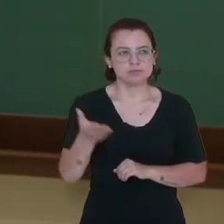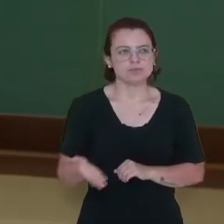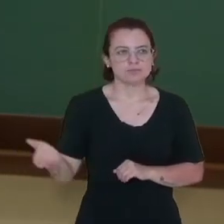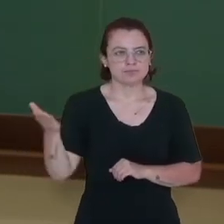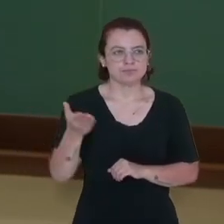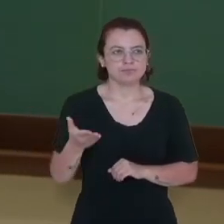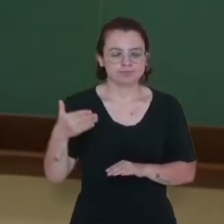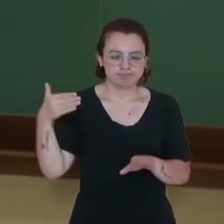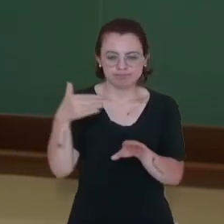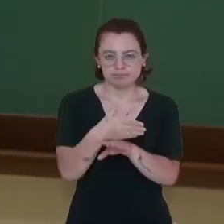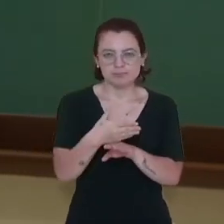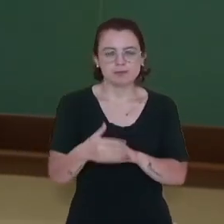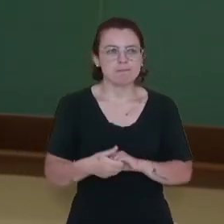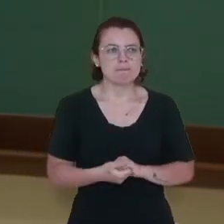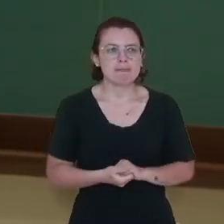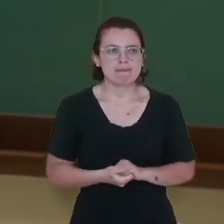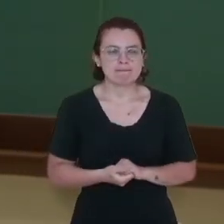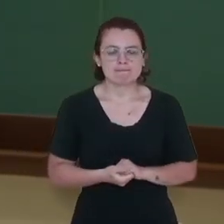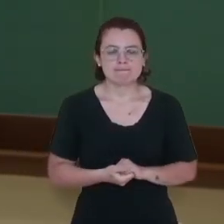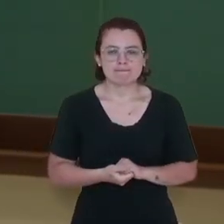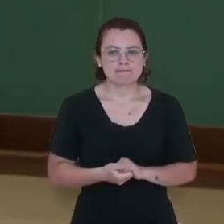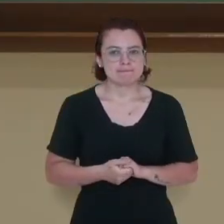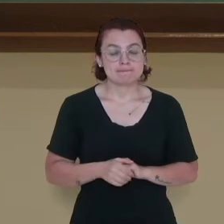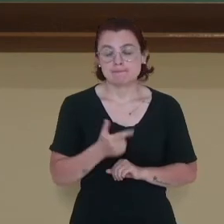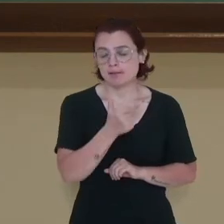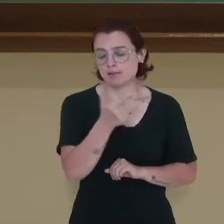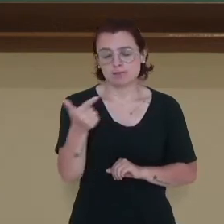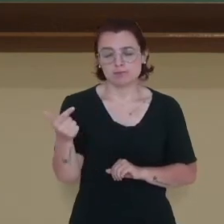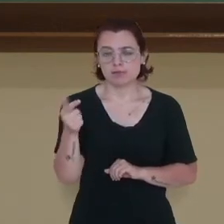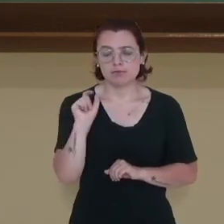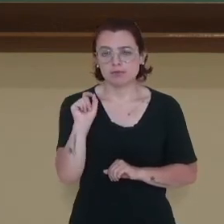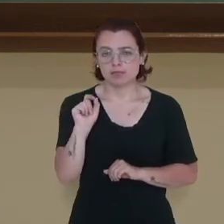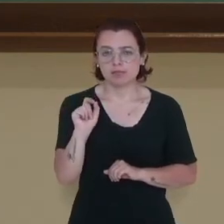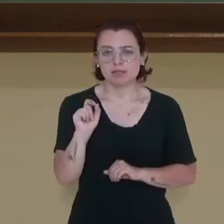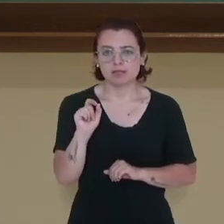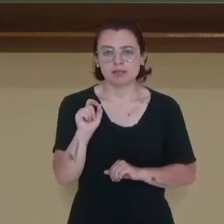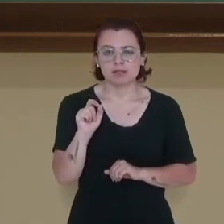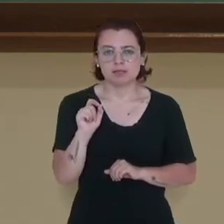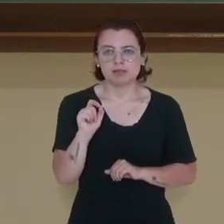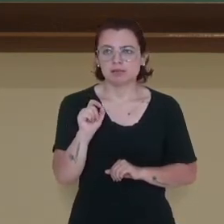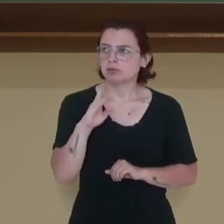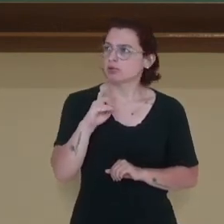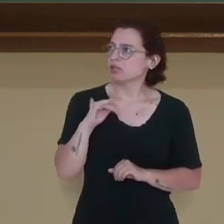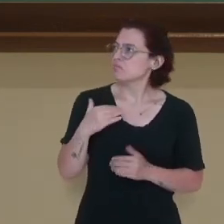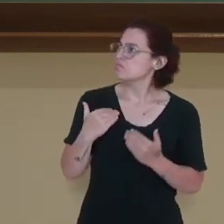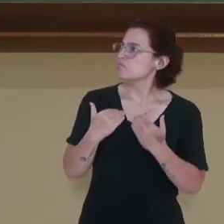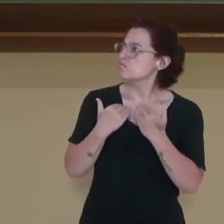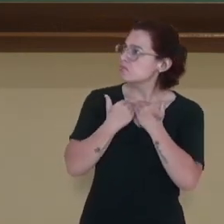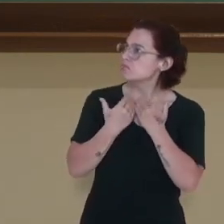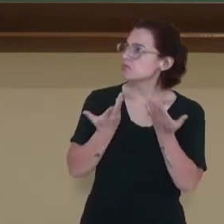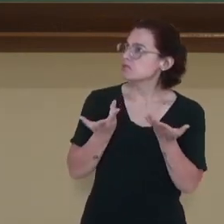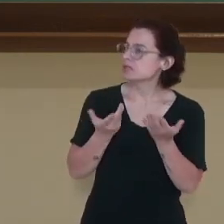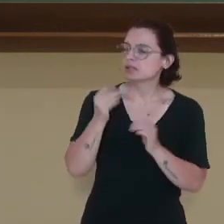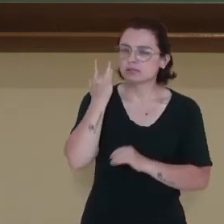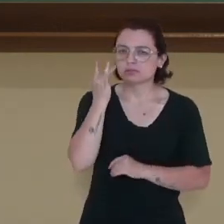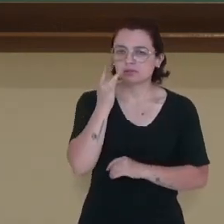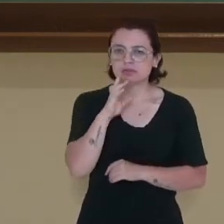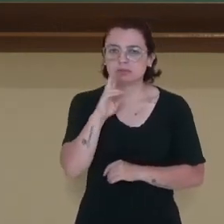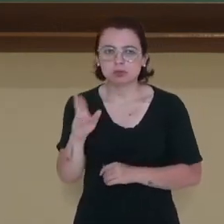essa invasão e praticamente não houve, né? Ou houve pouca reação da Ucrânia.